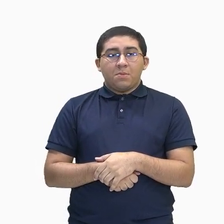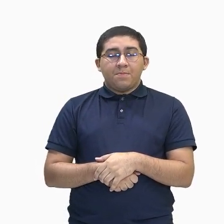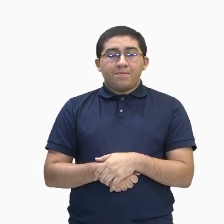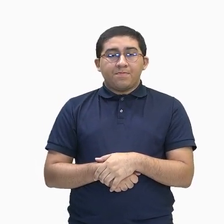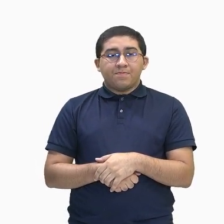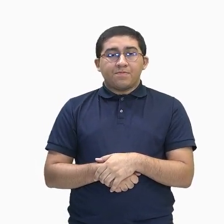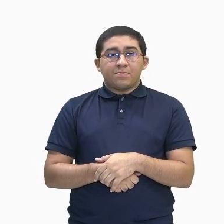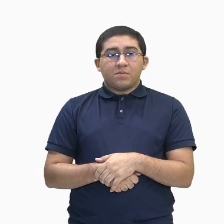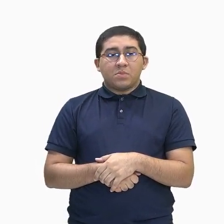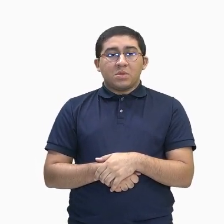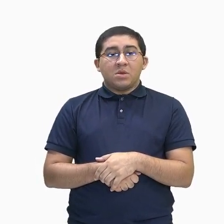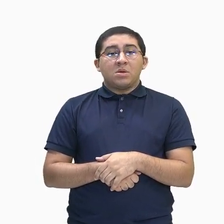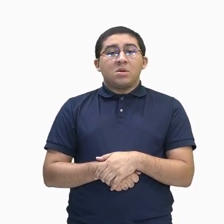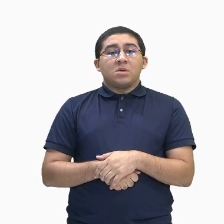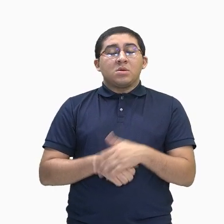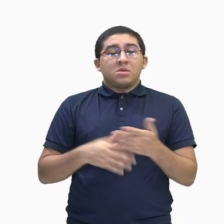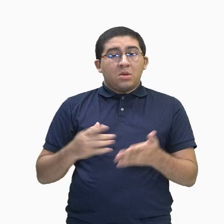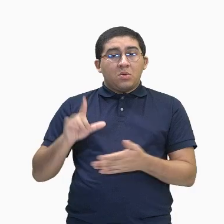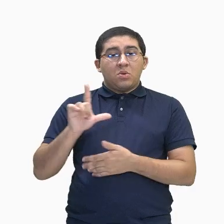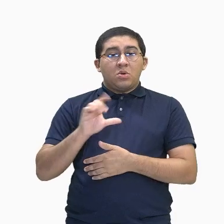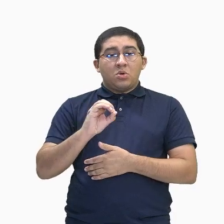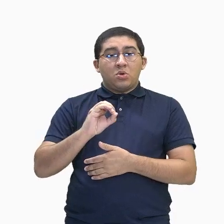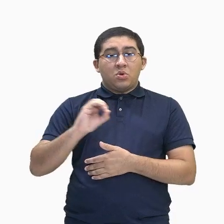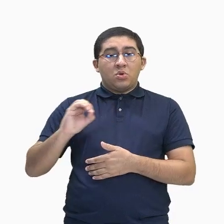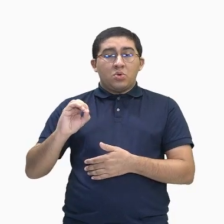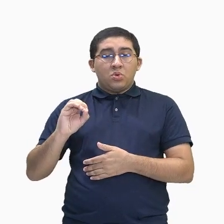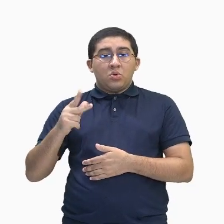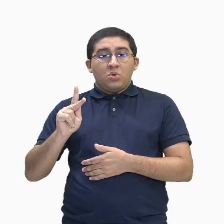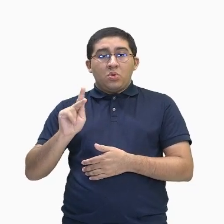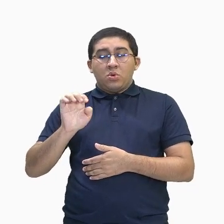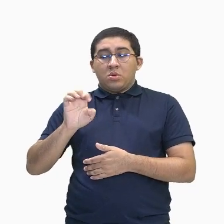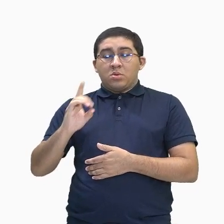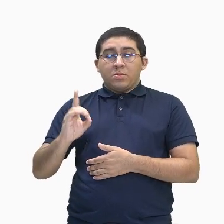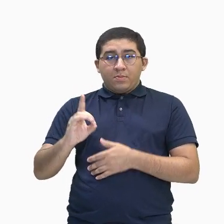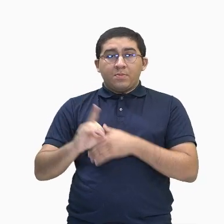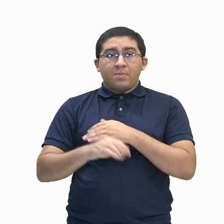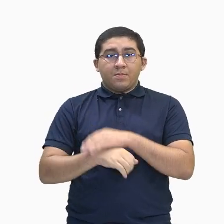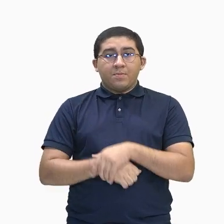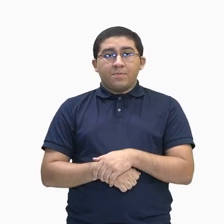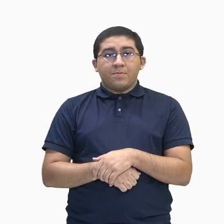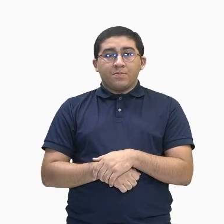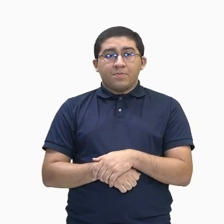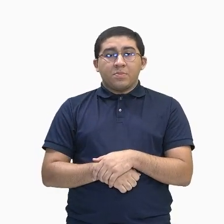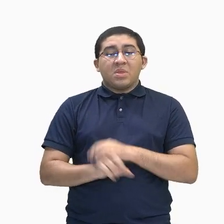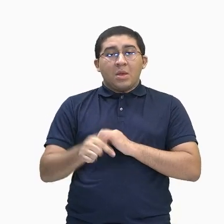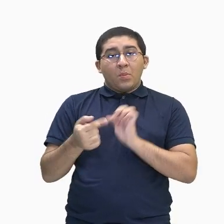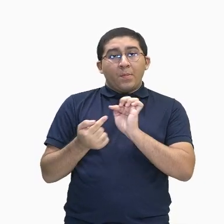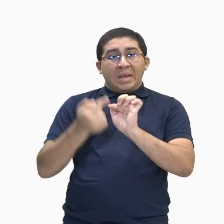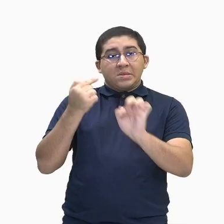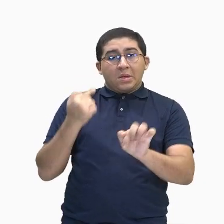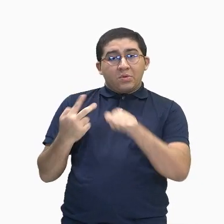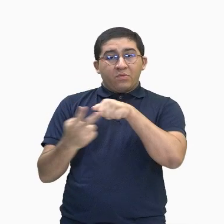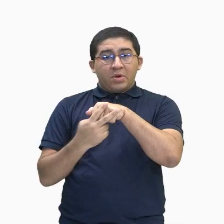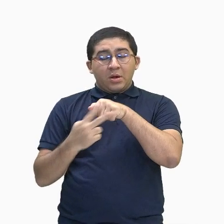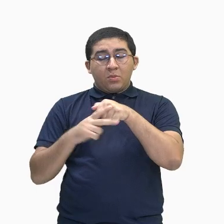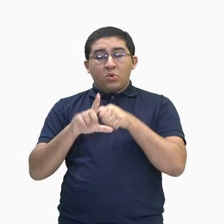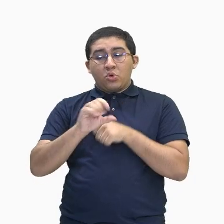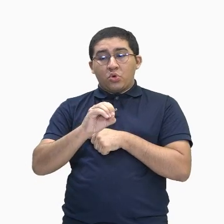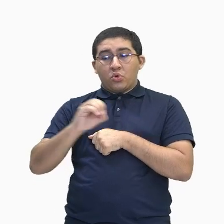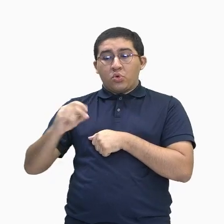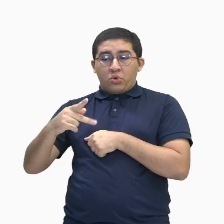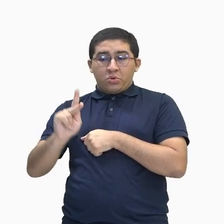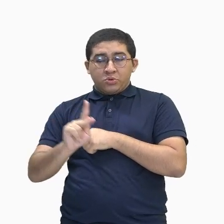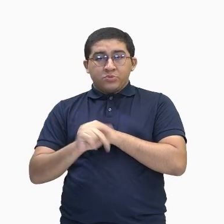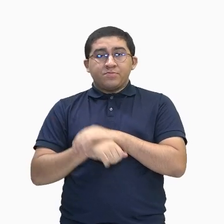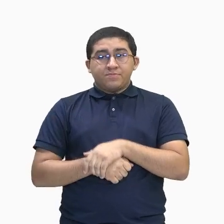verbo to look é looked. Ok? Vejam que nessas cenas eu mostrei para